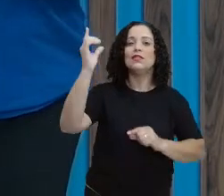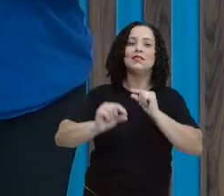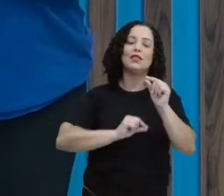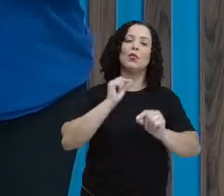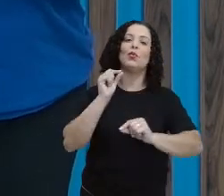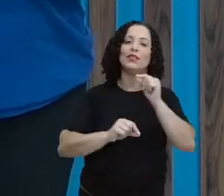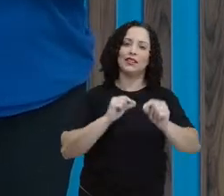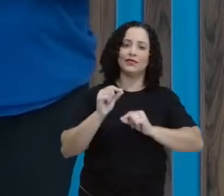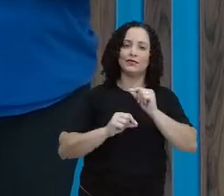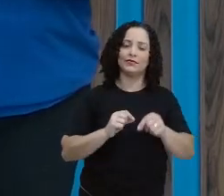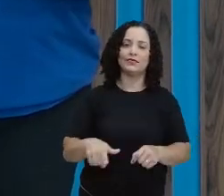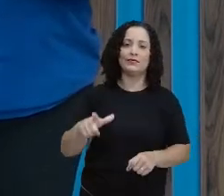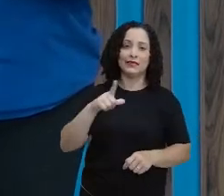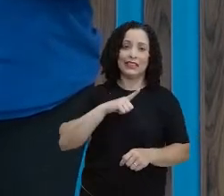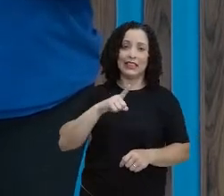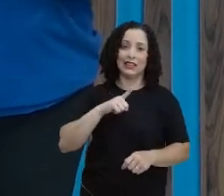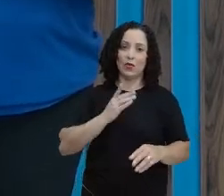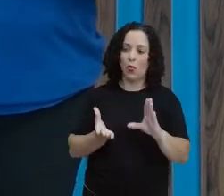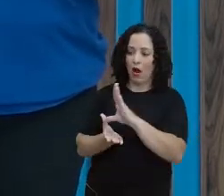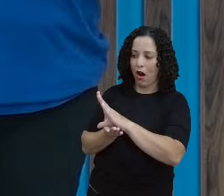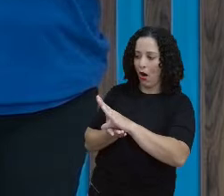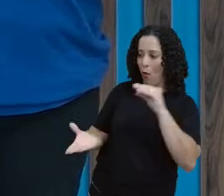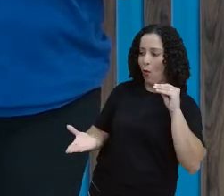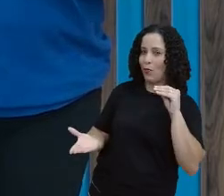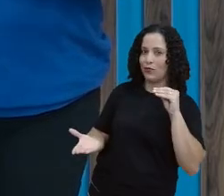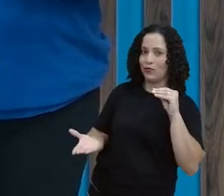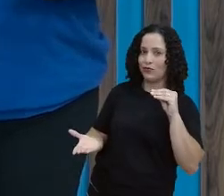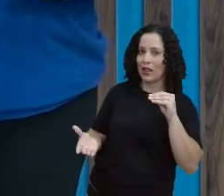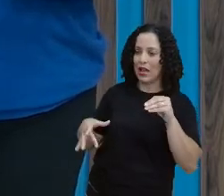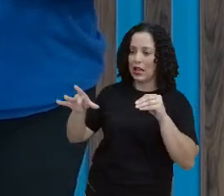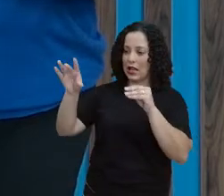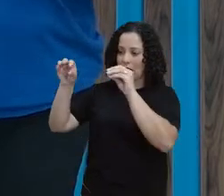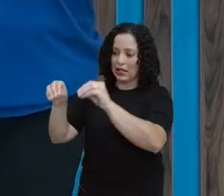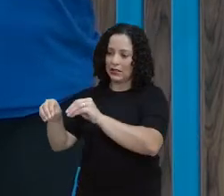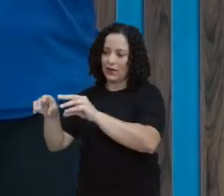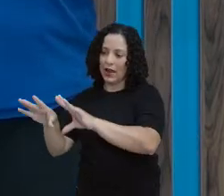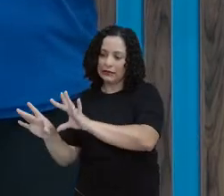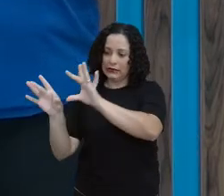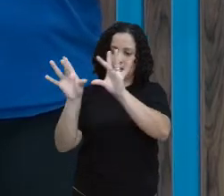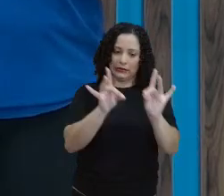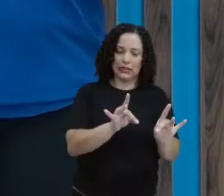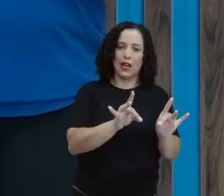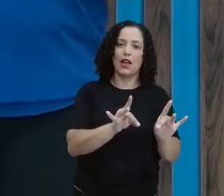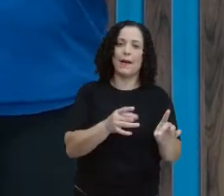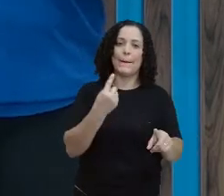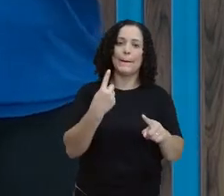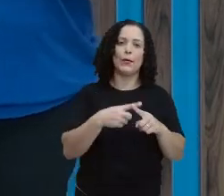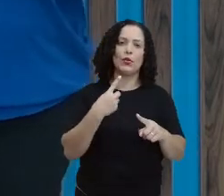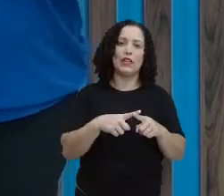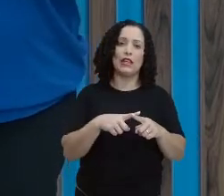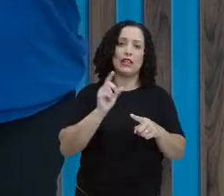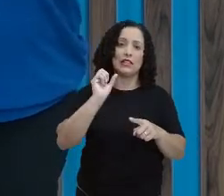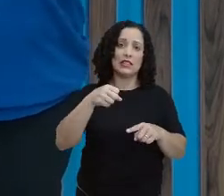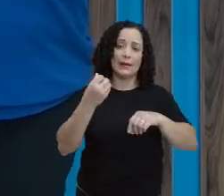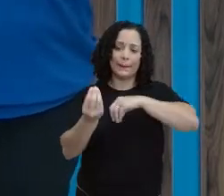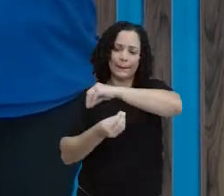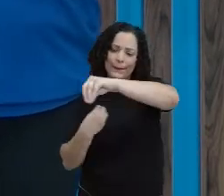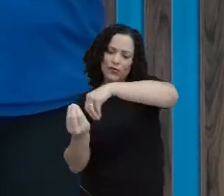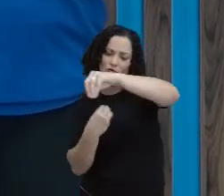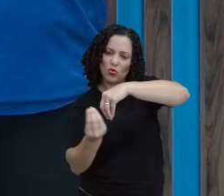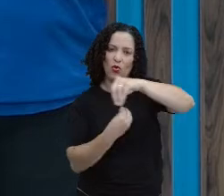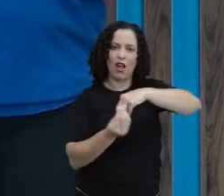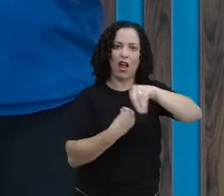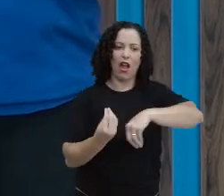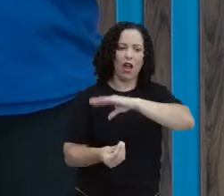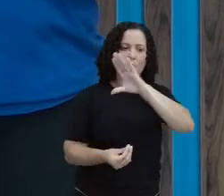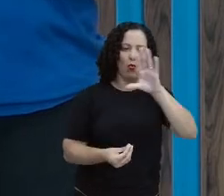haver um clone, né? Vai sair de um organismo para outro, será um clone. Porque se não mistura material genético de um ser